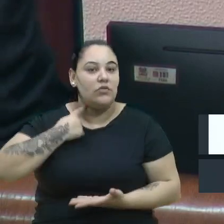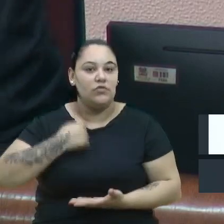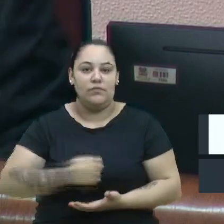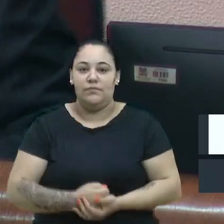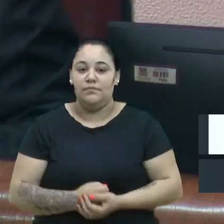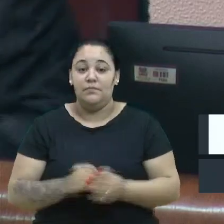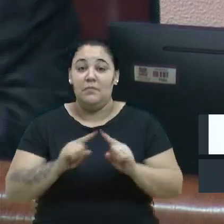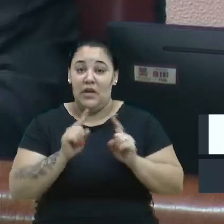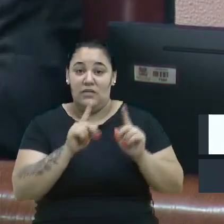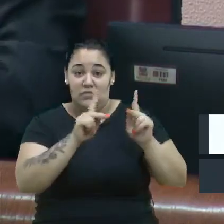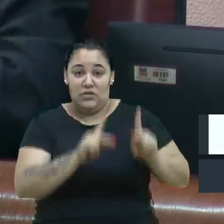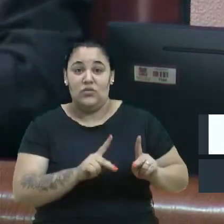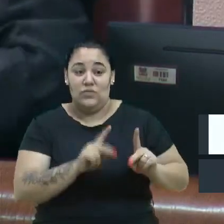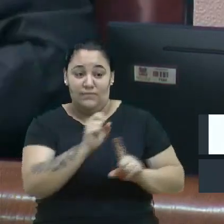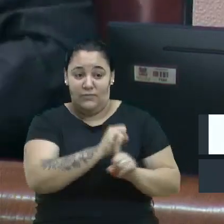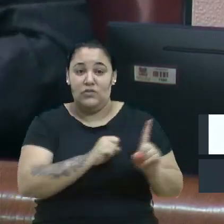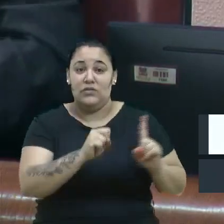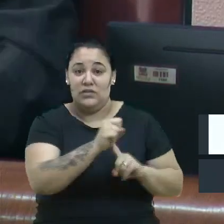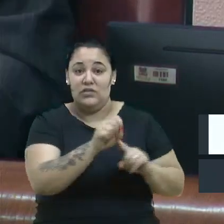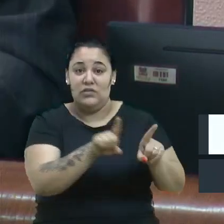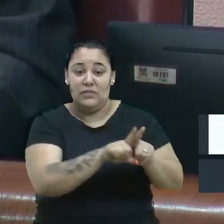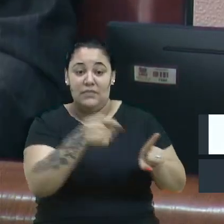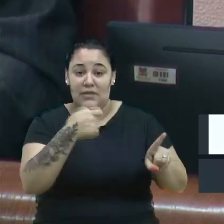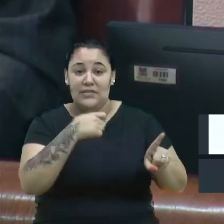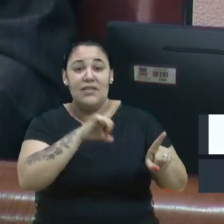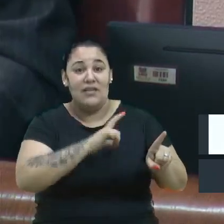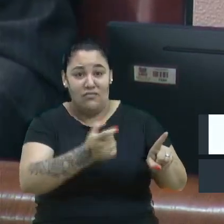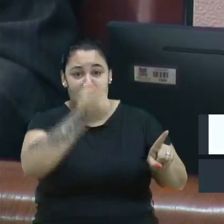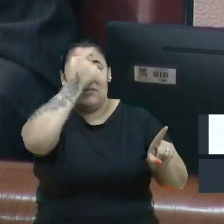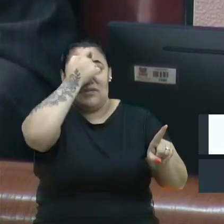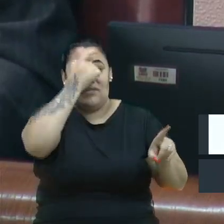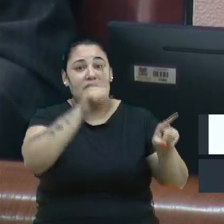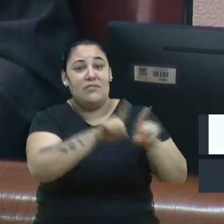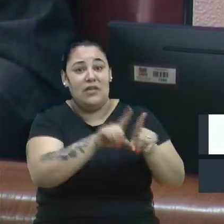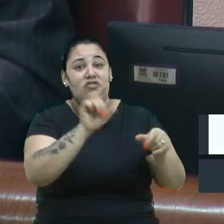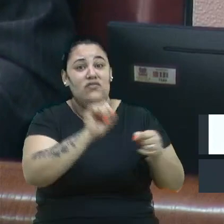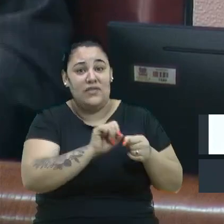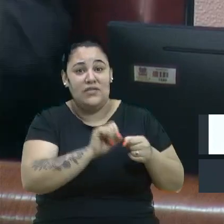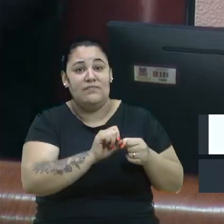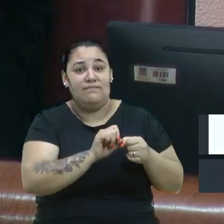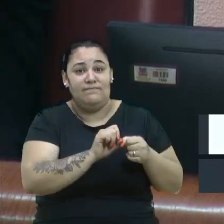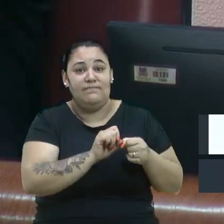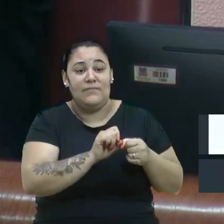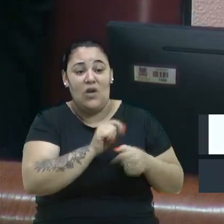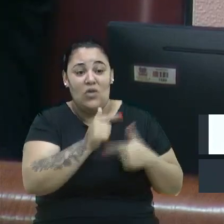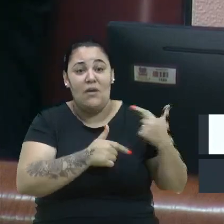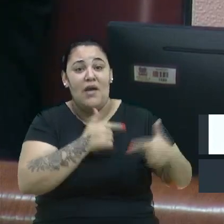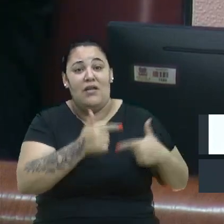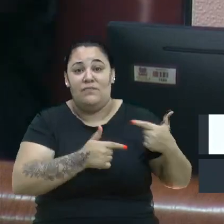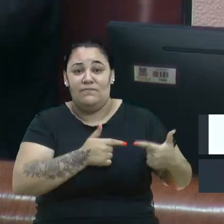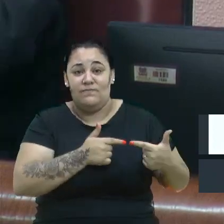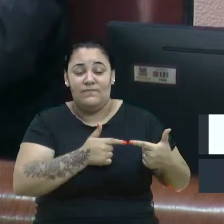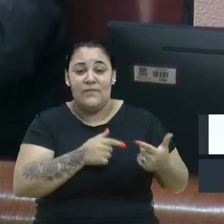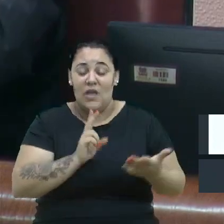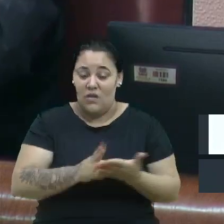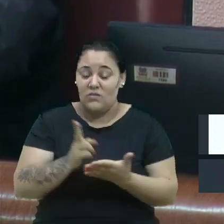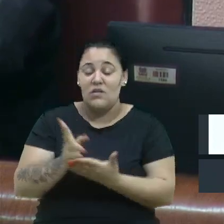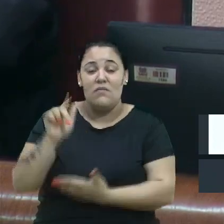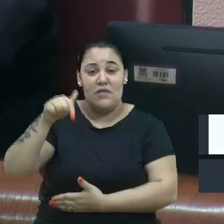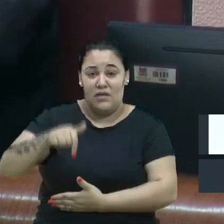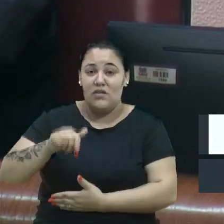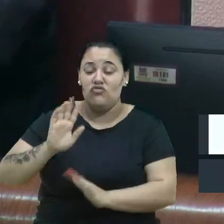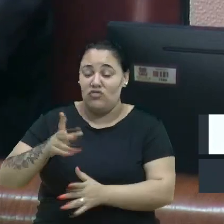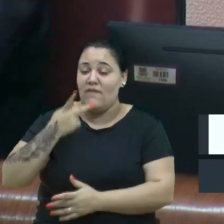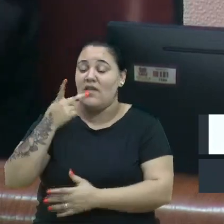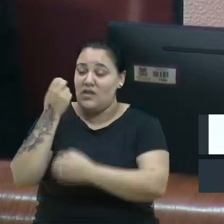Mas as pessoas, a sociedade tem que se conscientizar de fazer a sua parte. Por várias vezes aqui, a gente